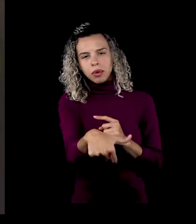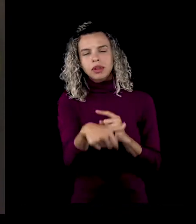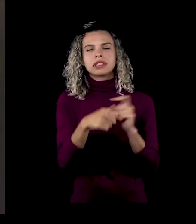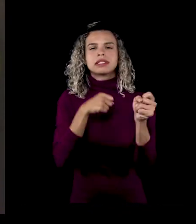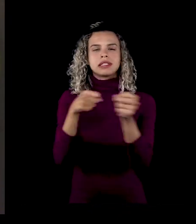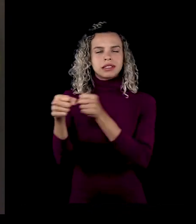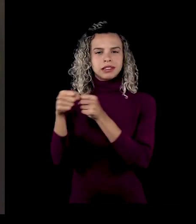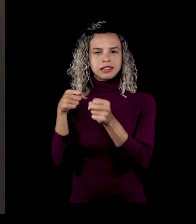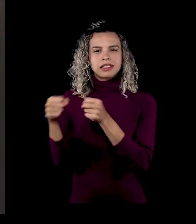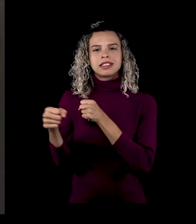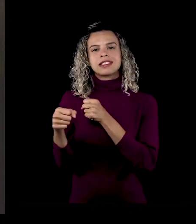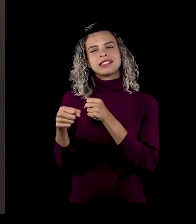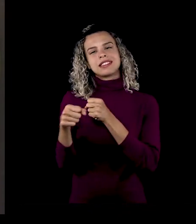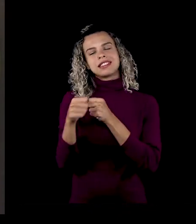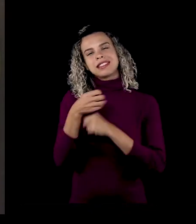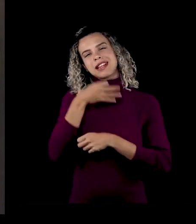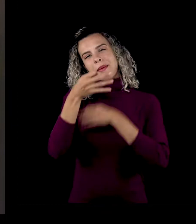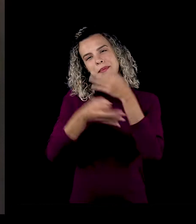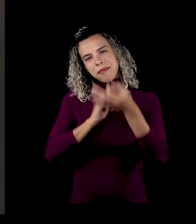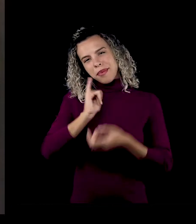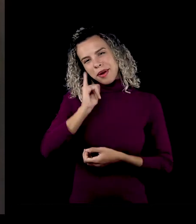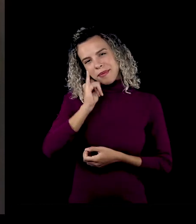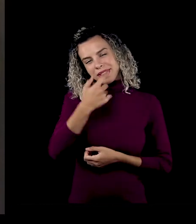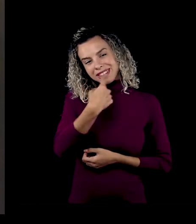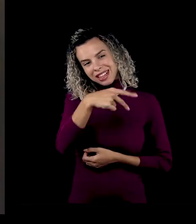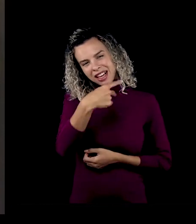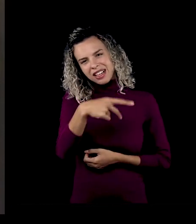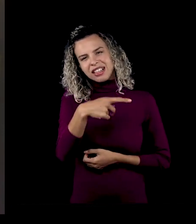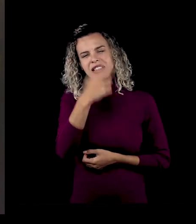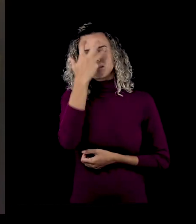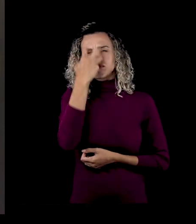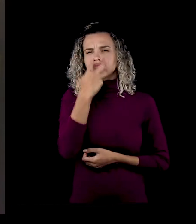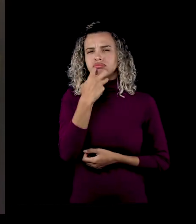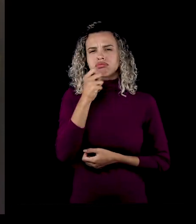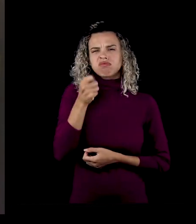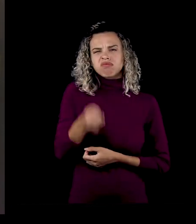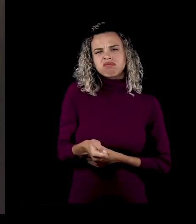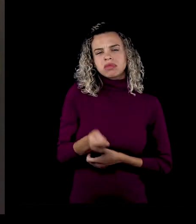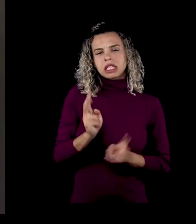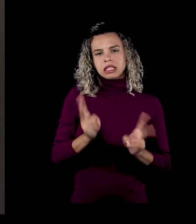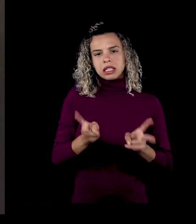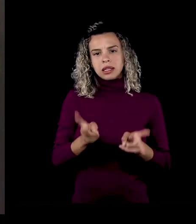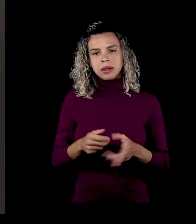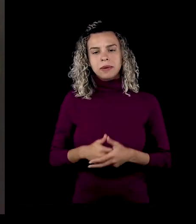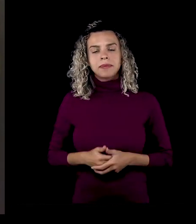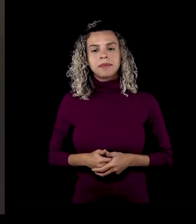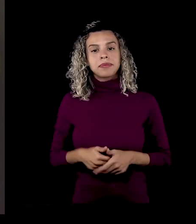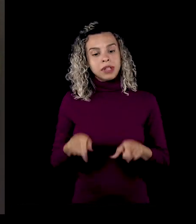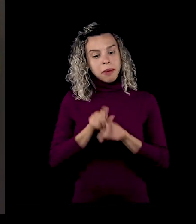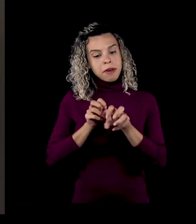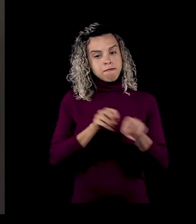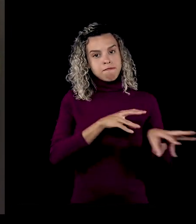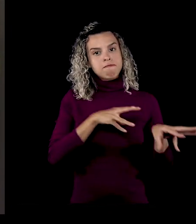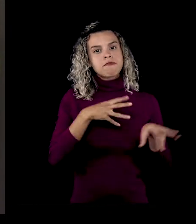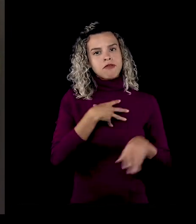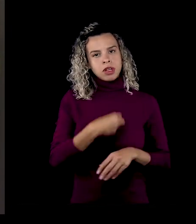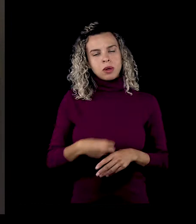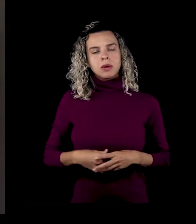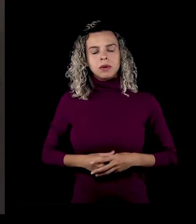algumas entrevistas e depoimentos dele, o quanto que ele era um homem muito severo, inclusive na criação dos